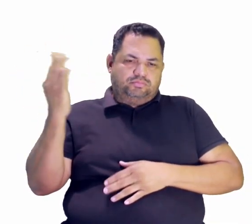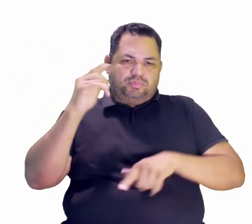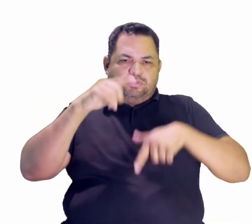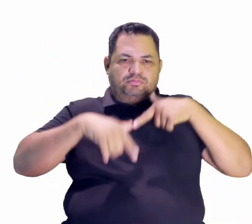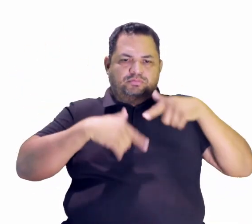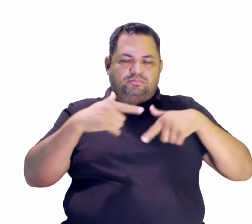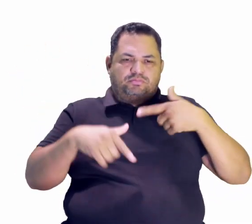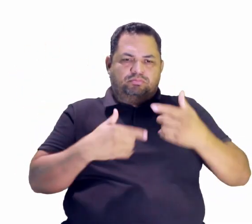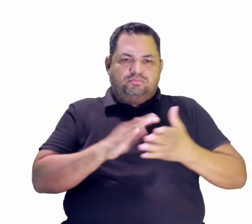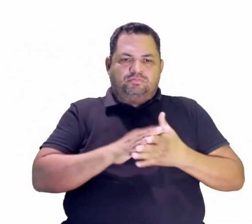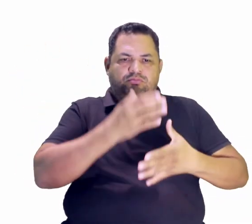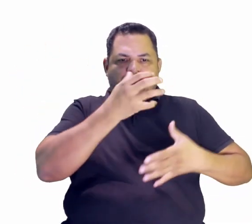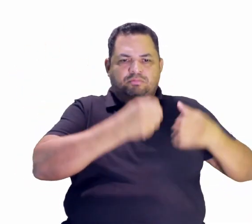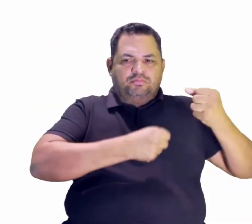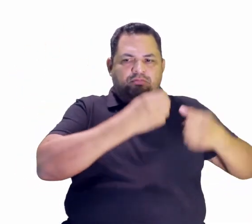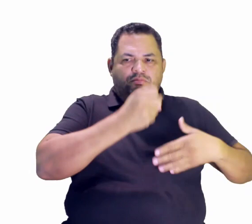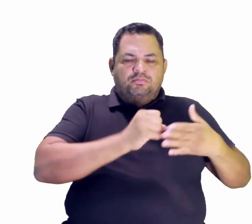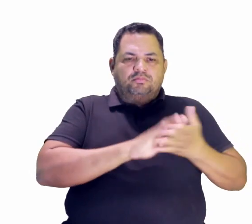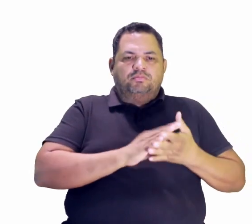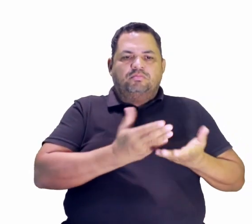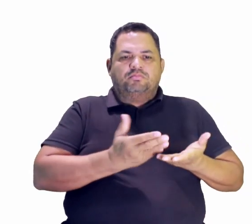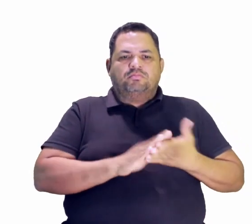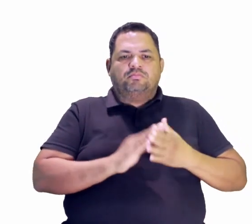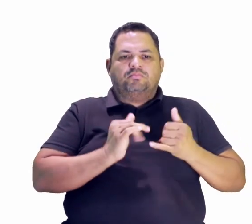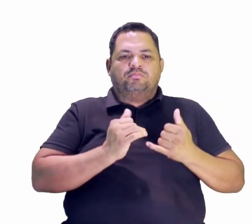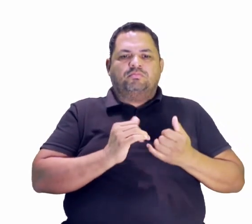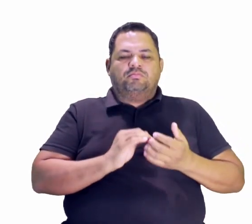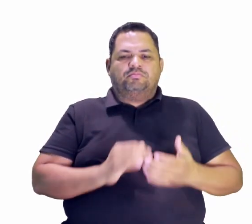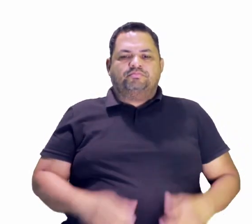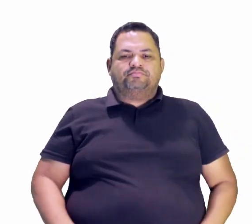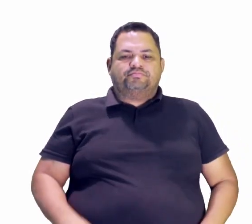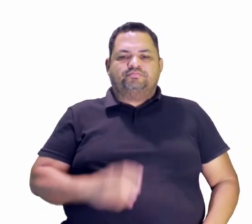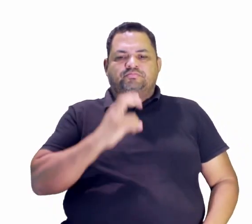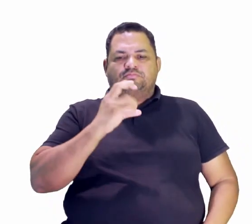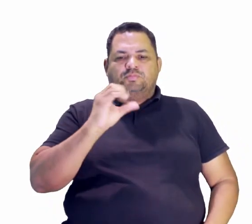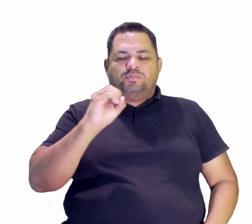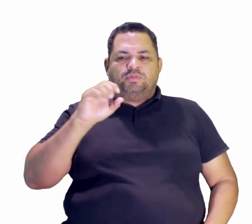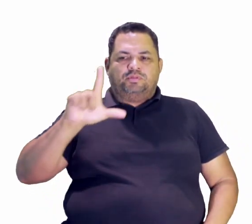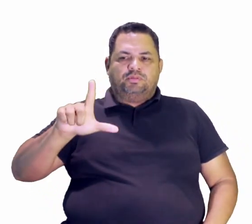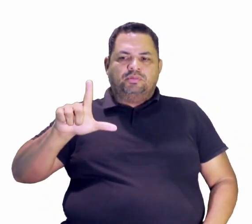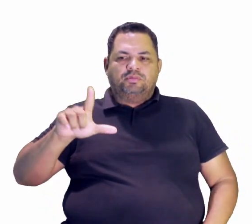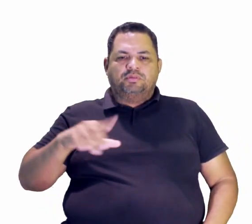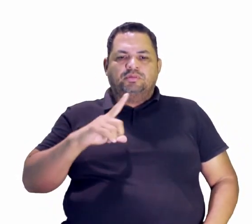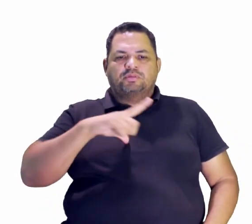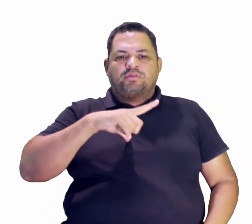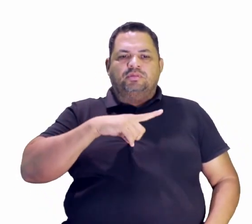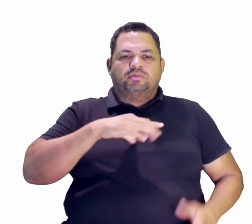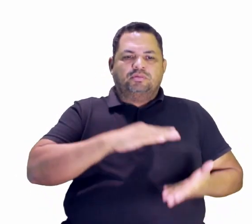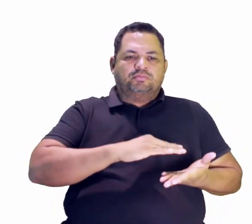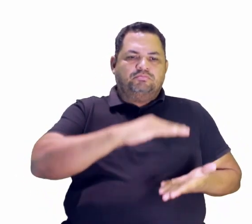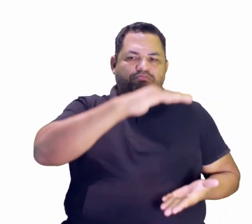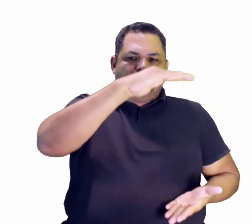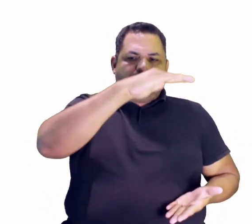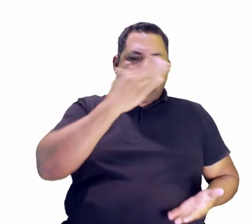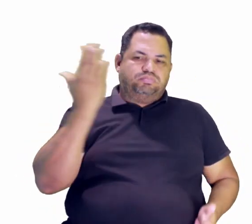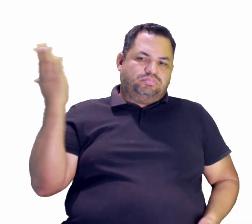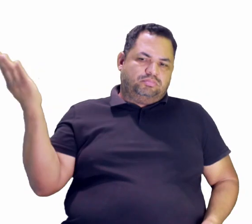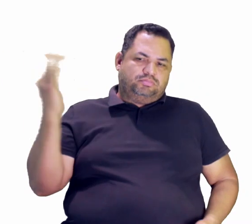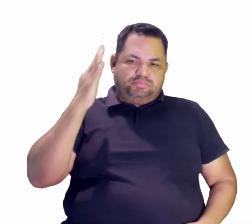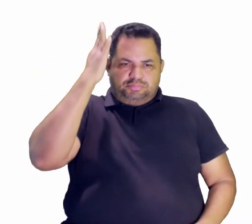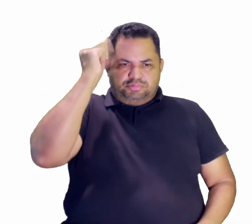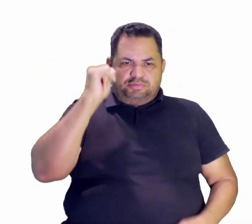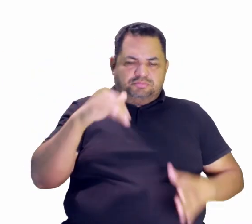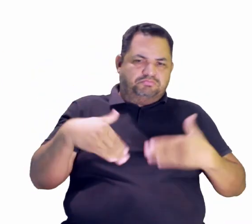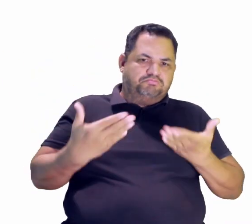leite colocam aí para o caminhão passar e levar. Então, 50 litros. Pronto, já tem um tamanho. Quem trabalha com isso sabe o que é